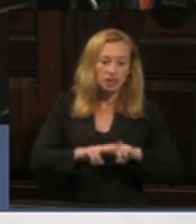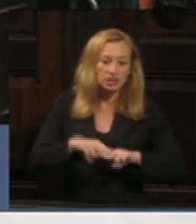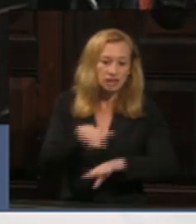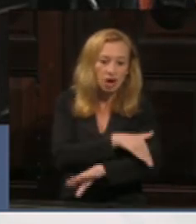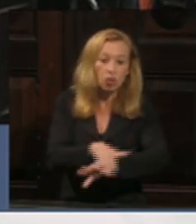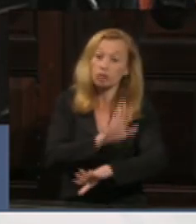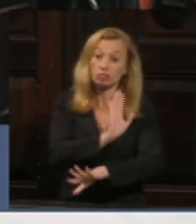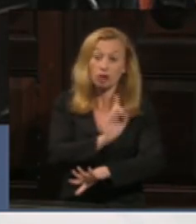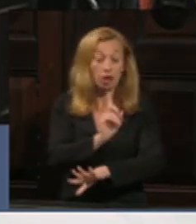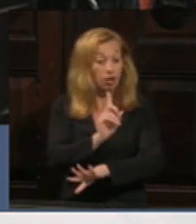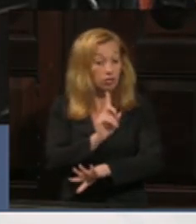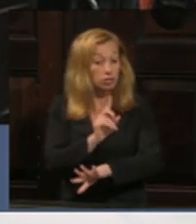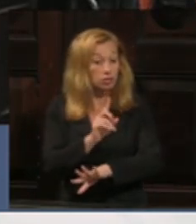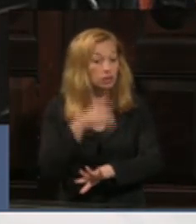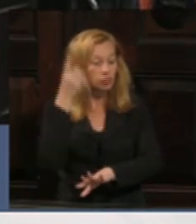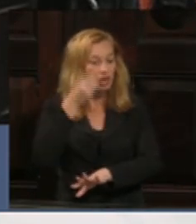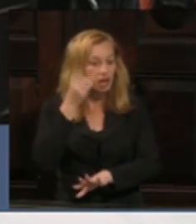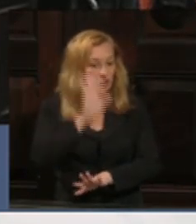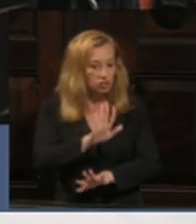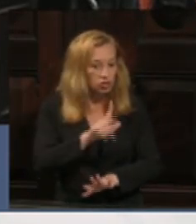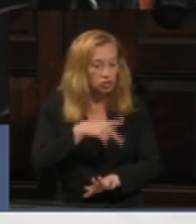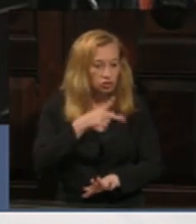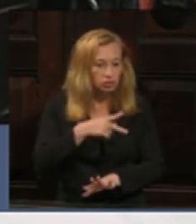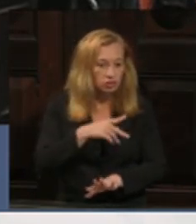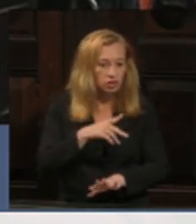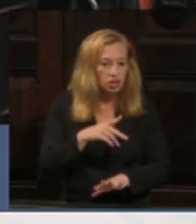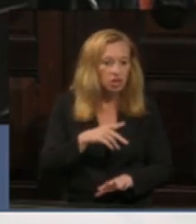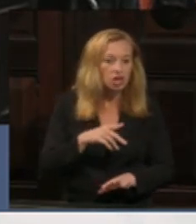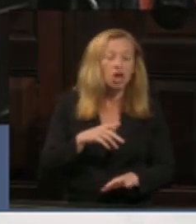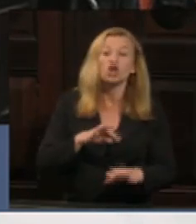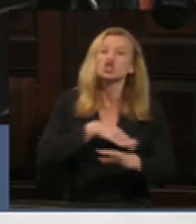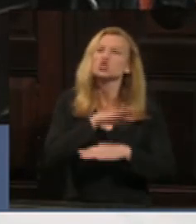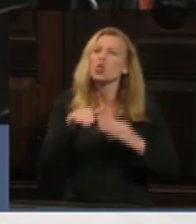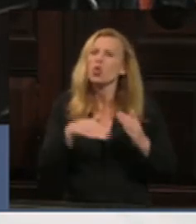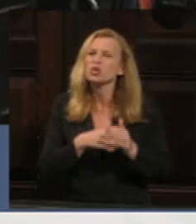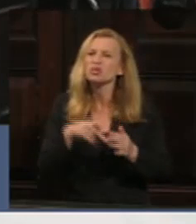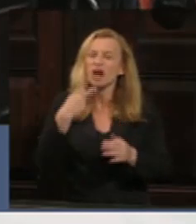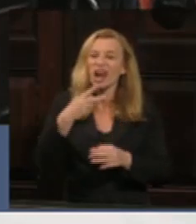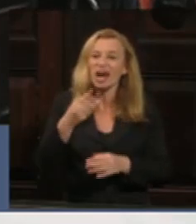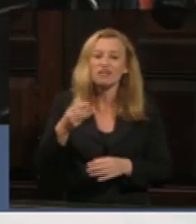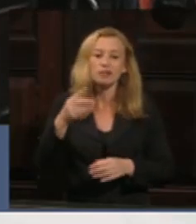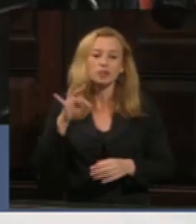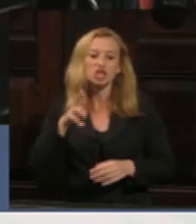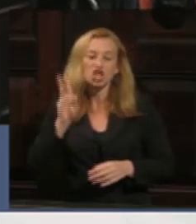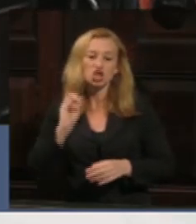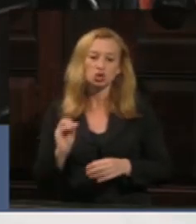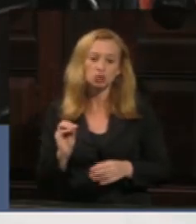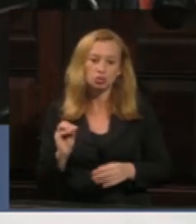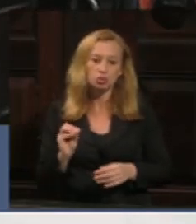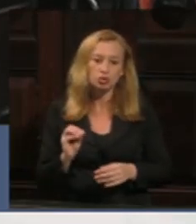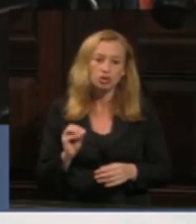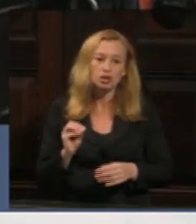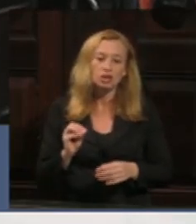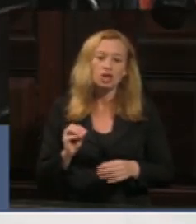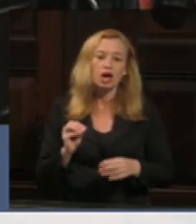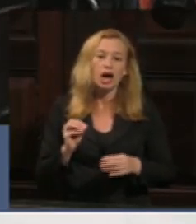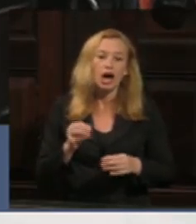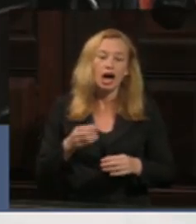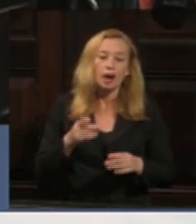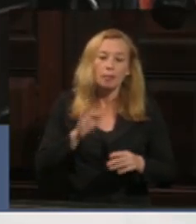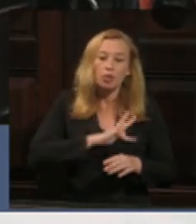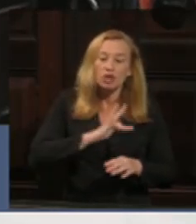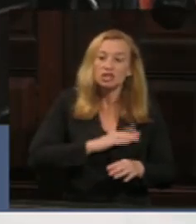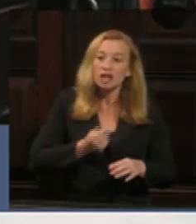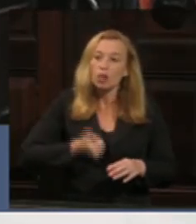não, deputado. É porque todos sempre falavam, ministro sei lá da onde, a polícia já está quase pegando, a polícia já está quase pegando. Se